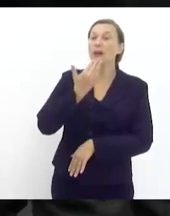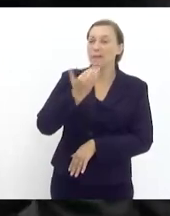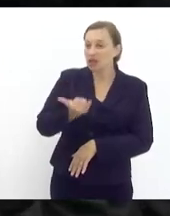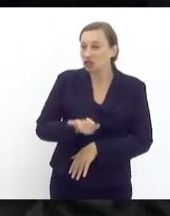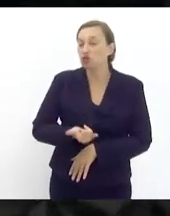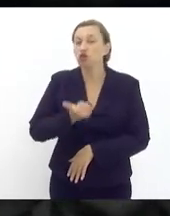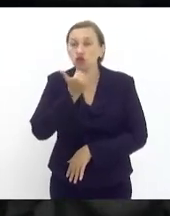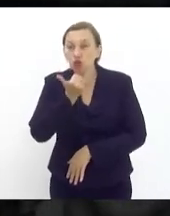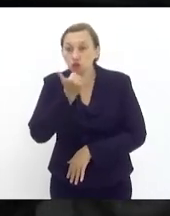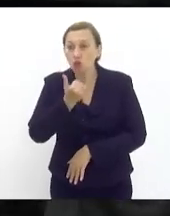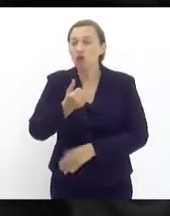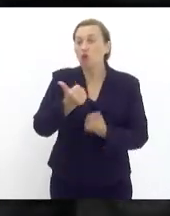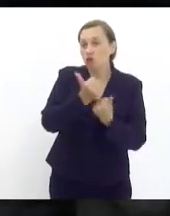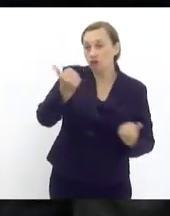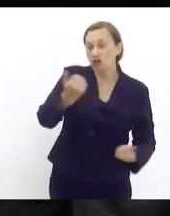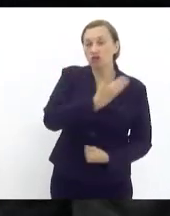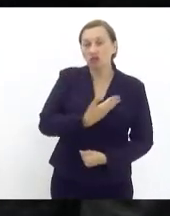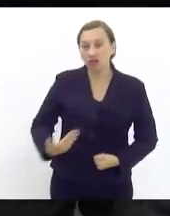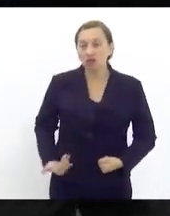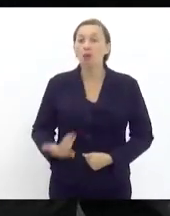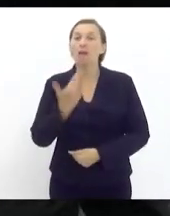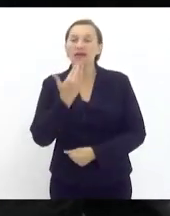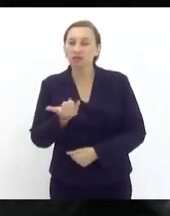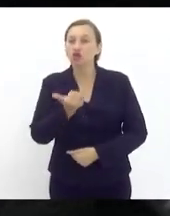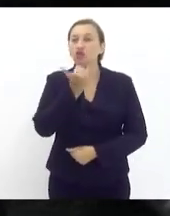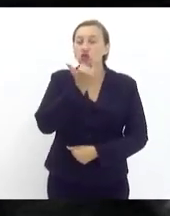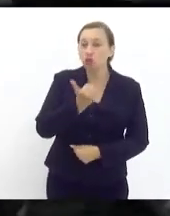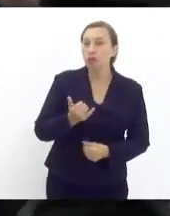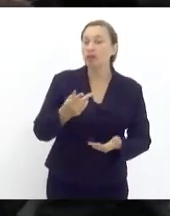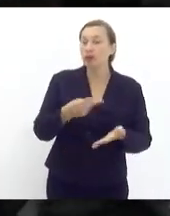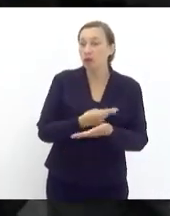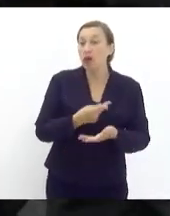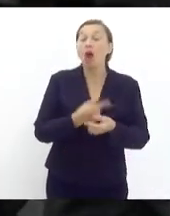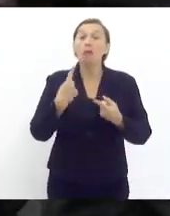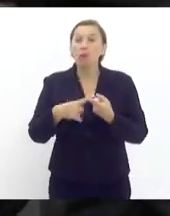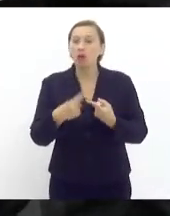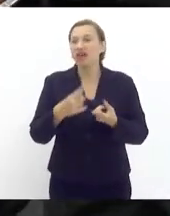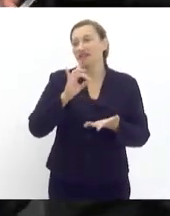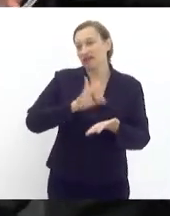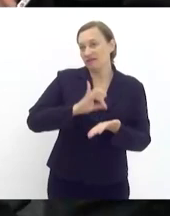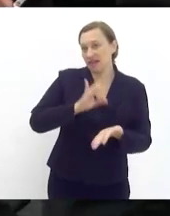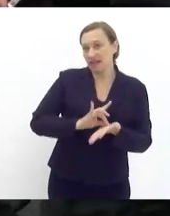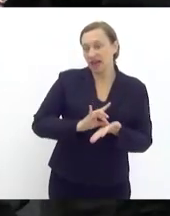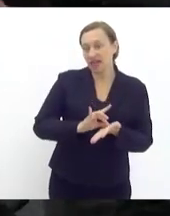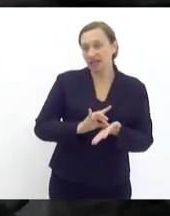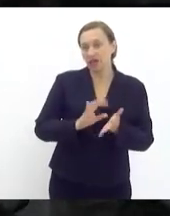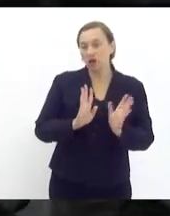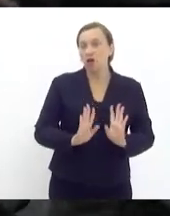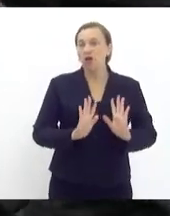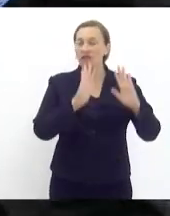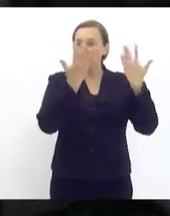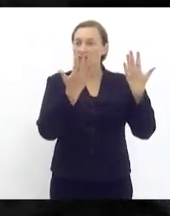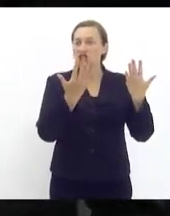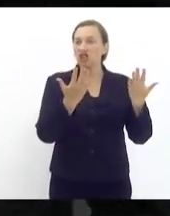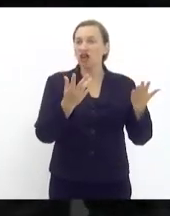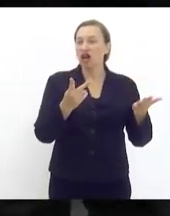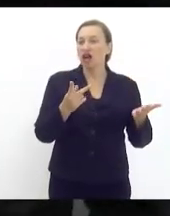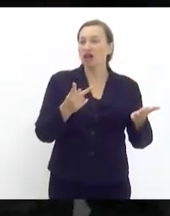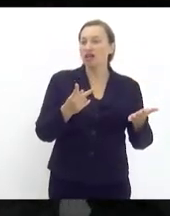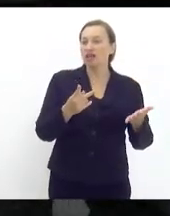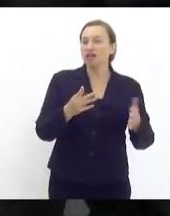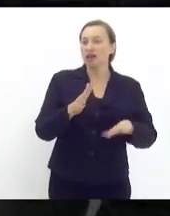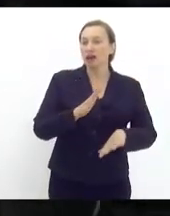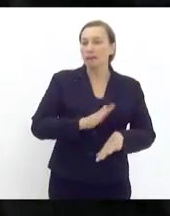ou vice-governador pediu desculpa pela incoerência porque na verdade o evento contava mais das